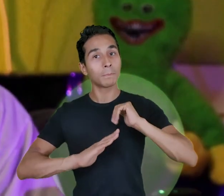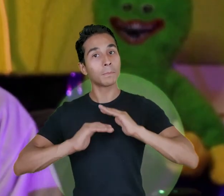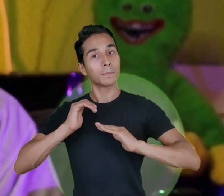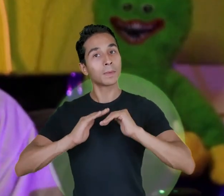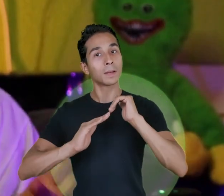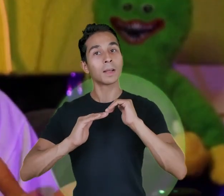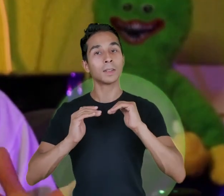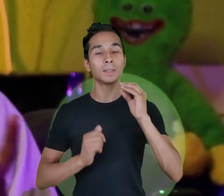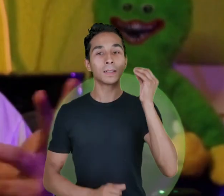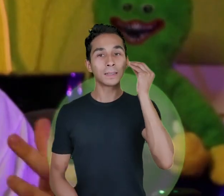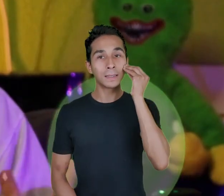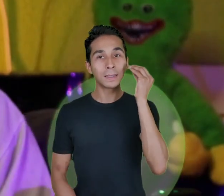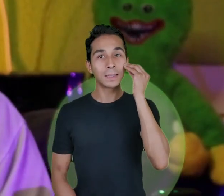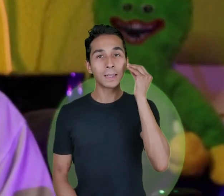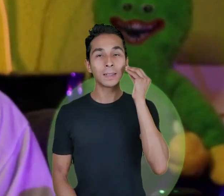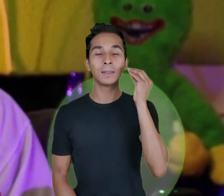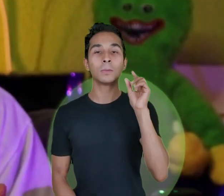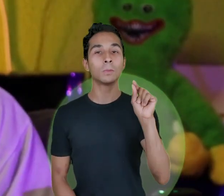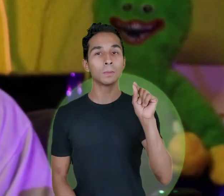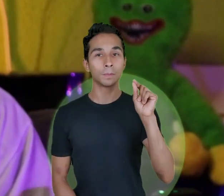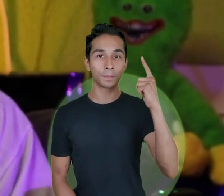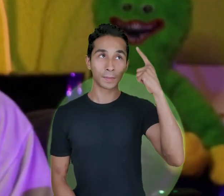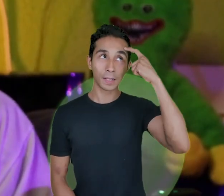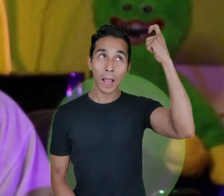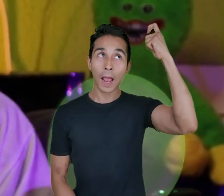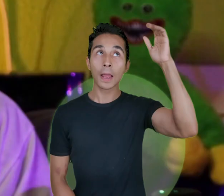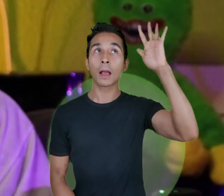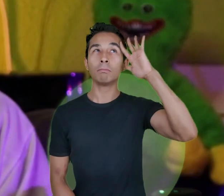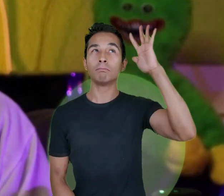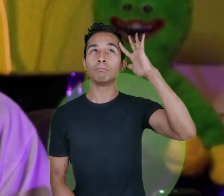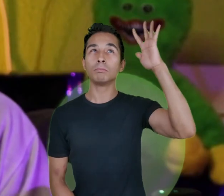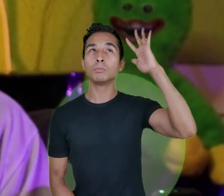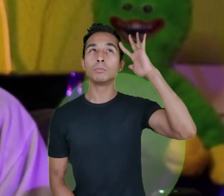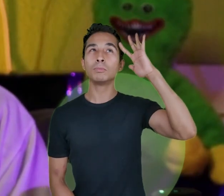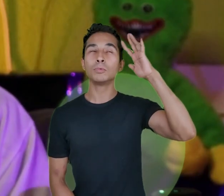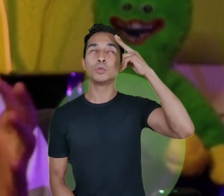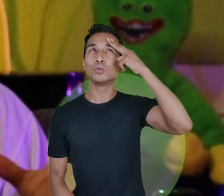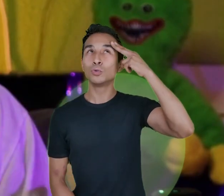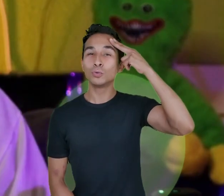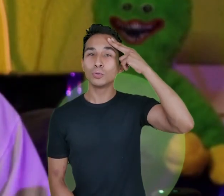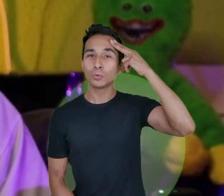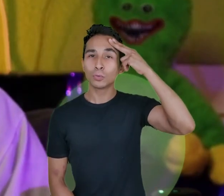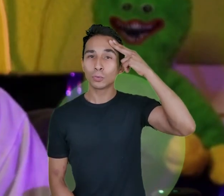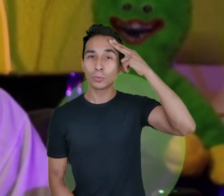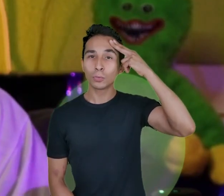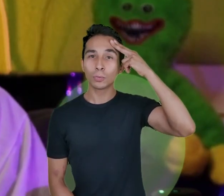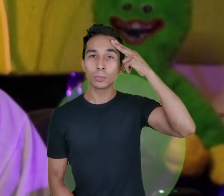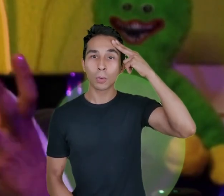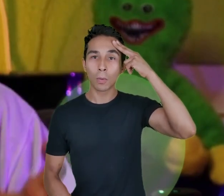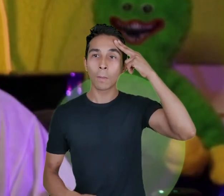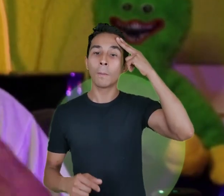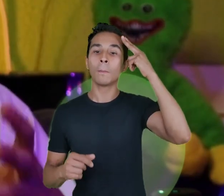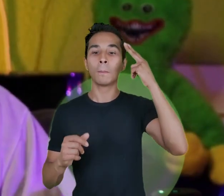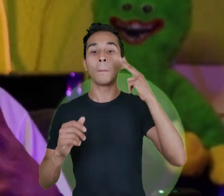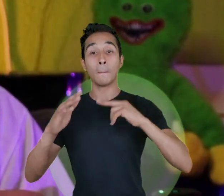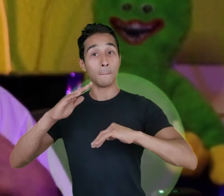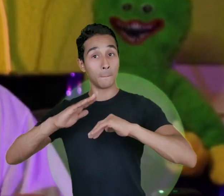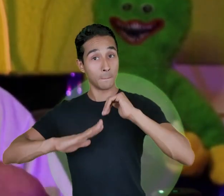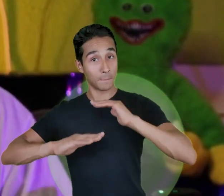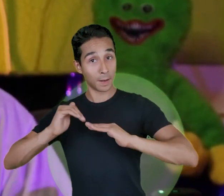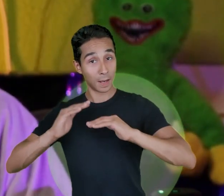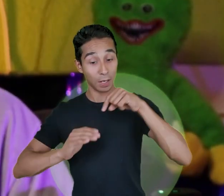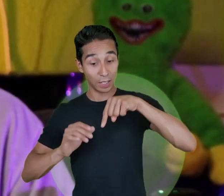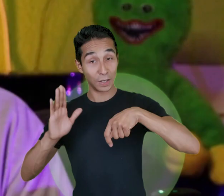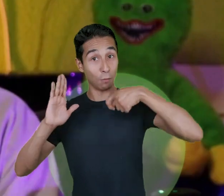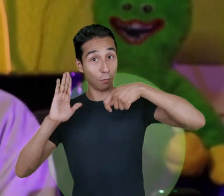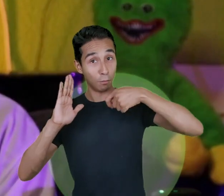for falando, tenta relacionar, né, essa sua ideia, esse seu sonho com o conteúdo, com as coisas que a gente for